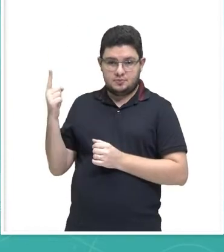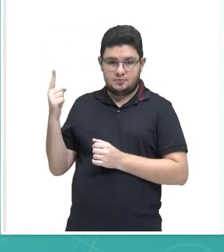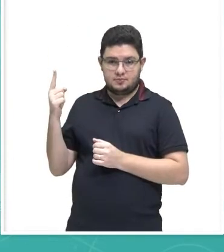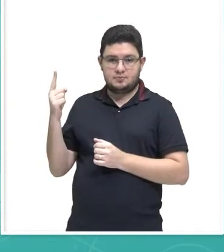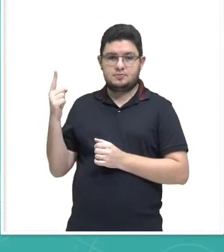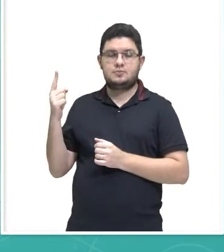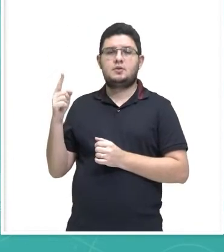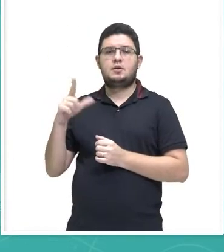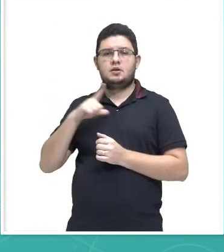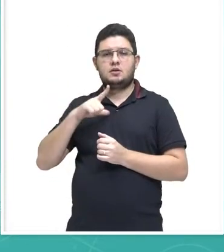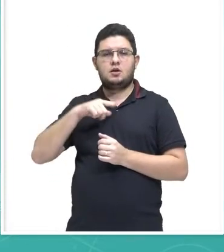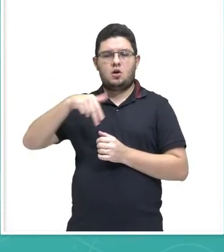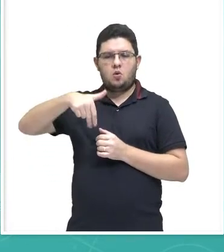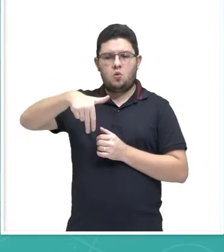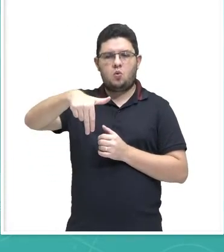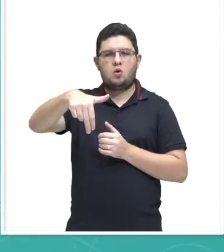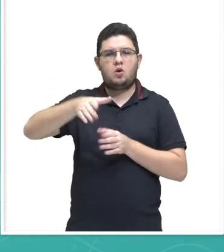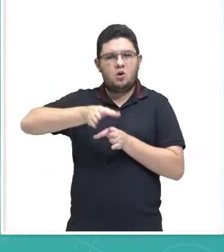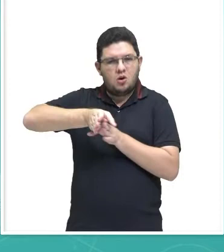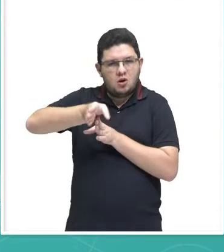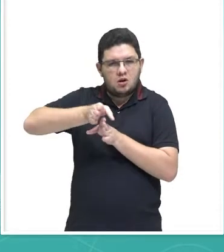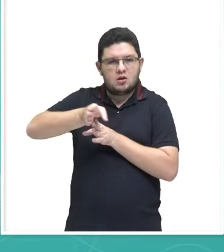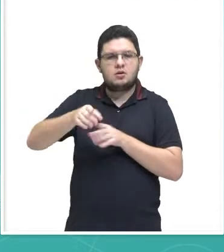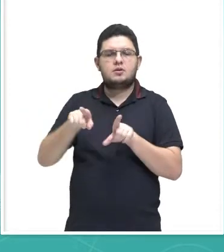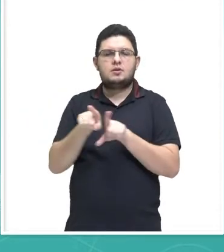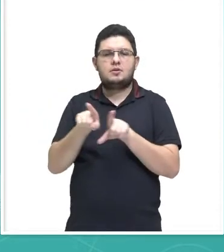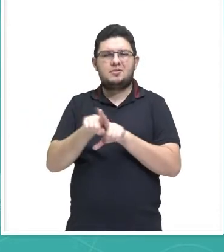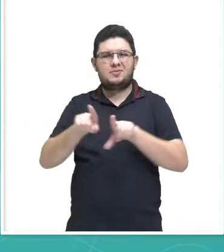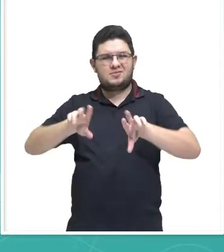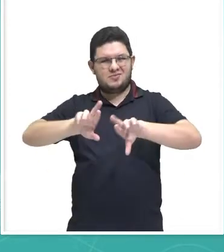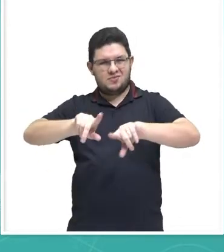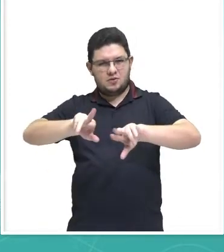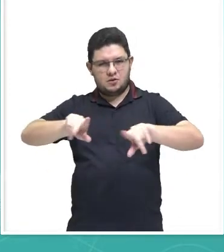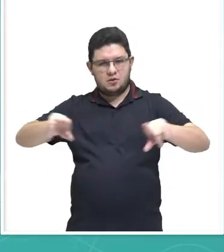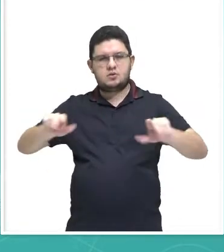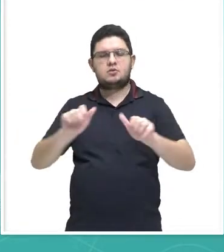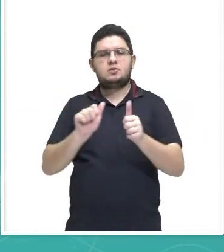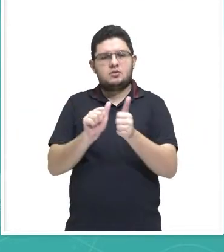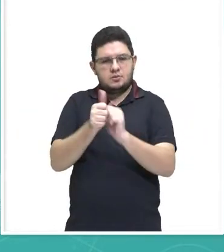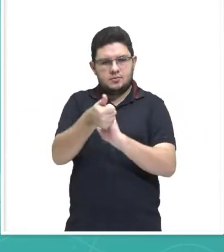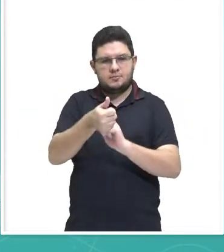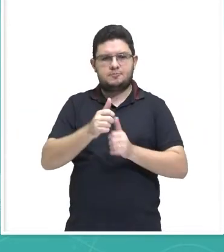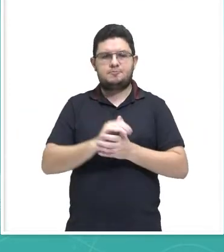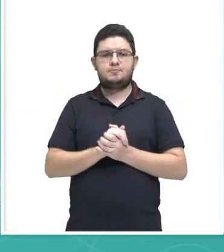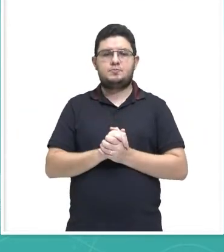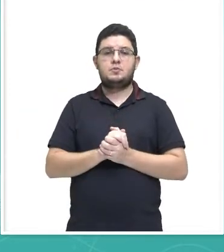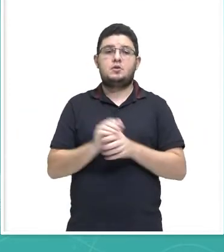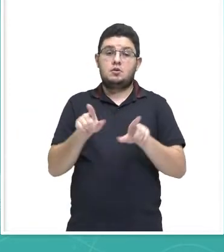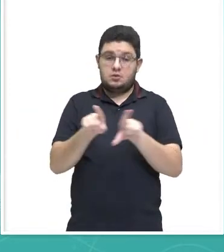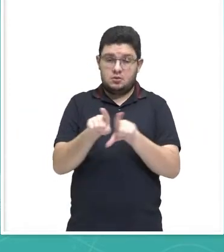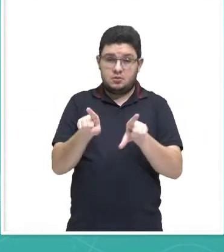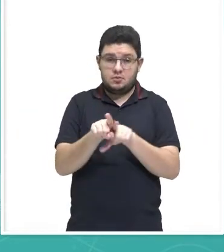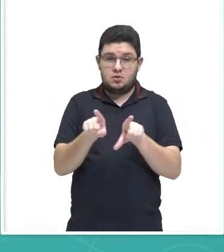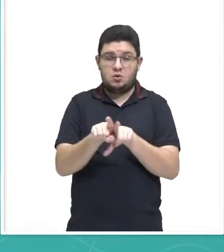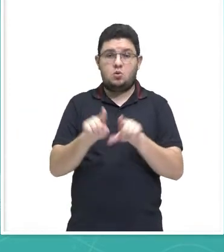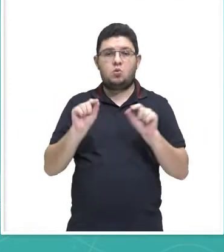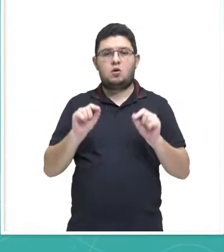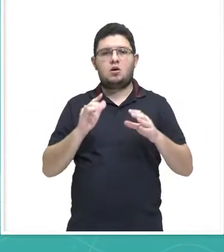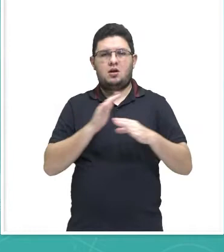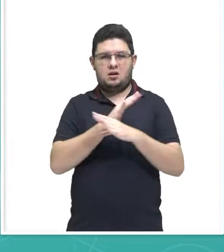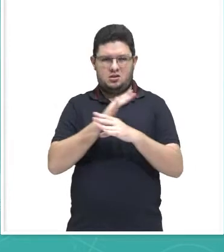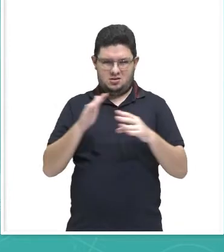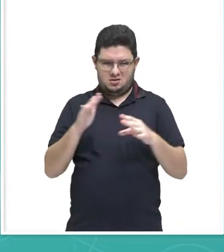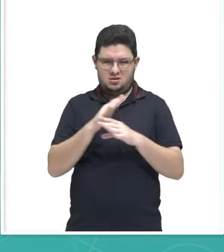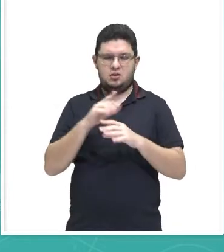orientação, nós temos o rafting, o arvorismo, a escalada. Temos também aqueles que são praticados no meio